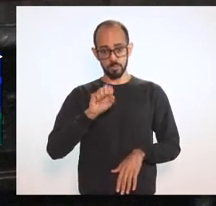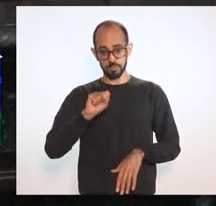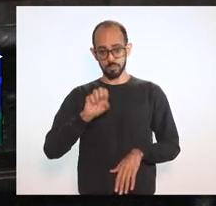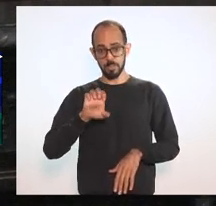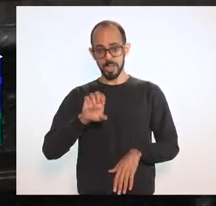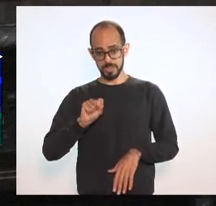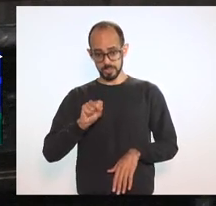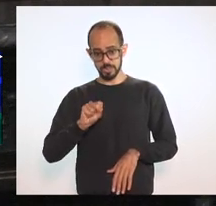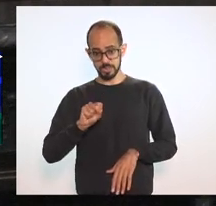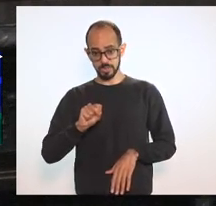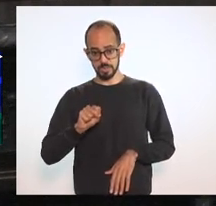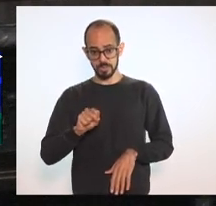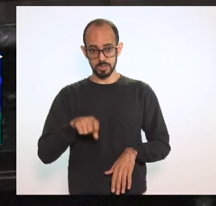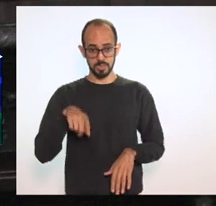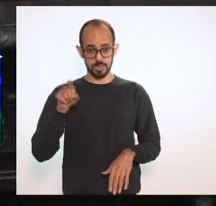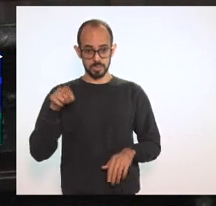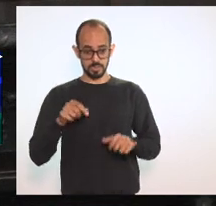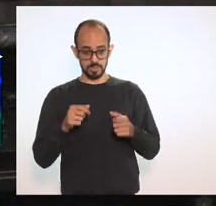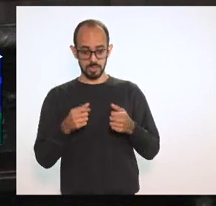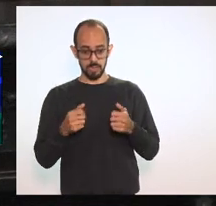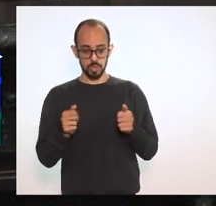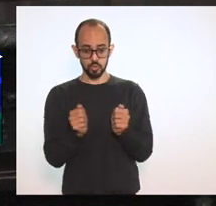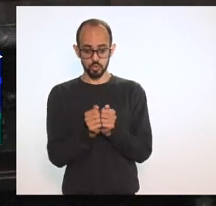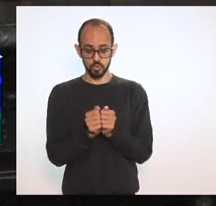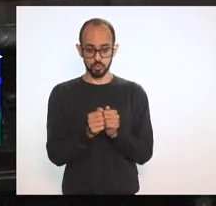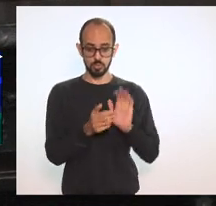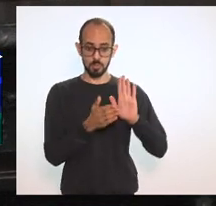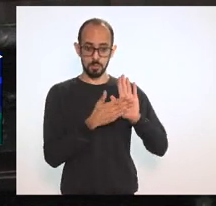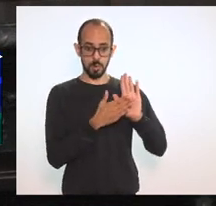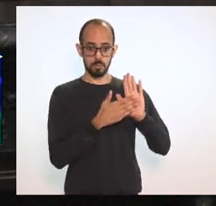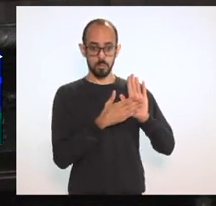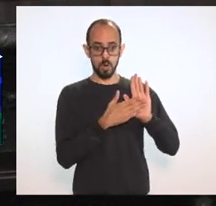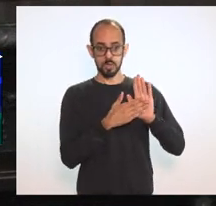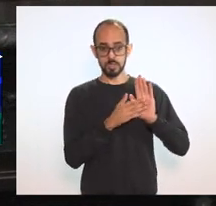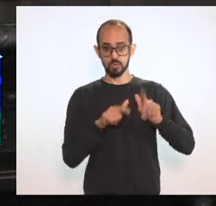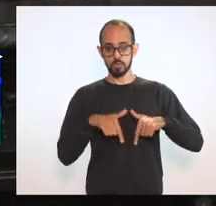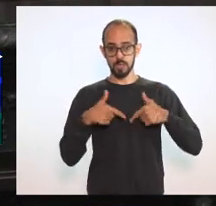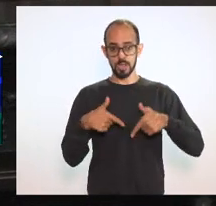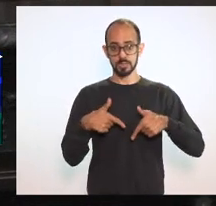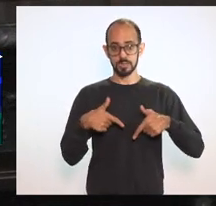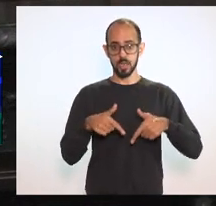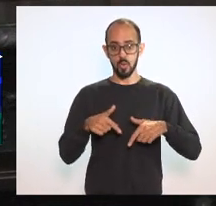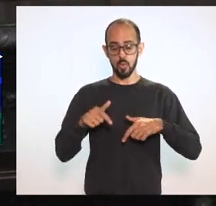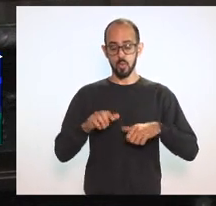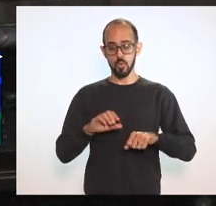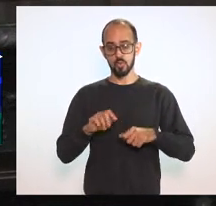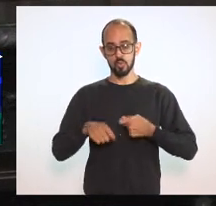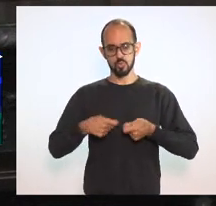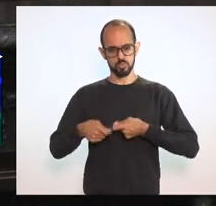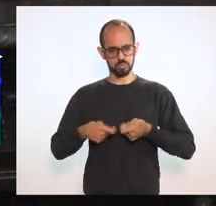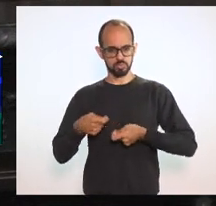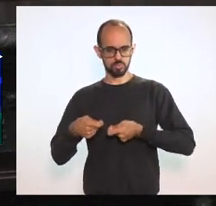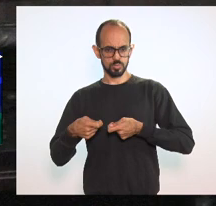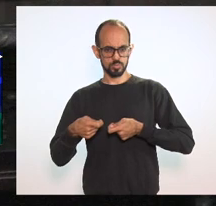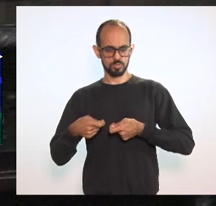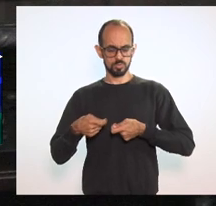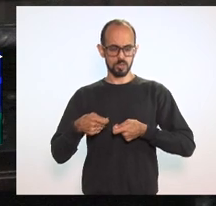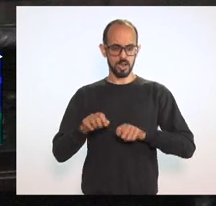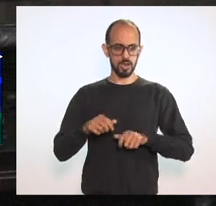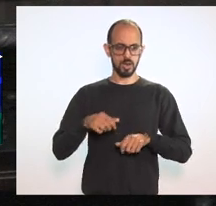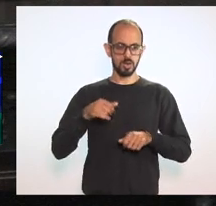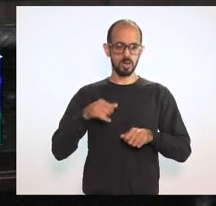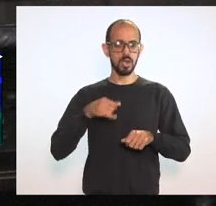para propor uma ação coordenada liderada pelo governador de enfrentamento acosid